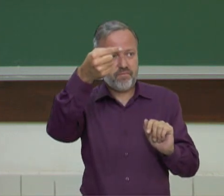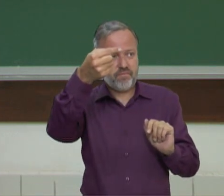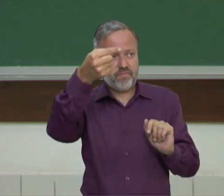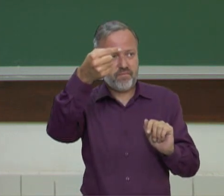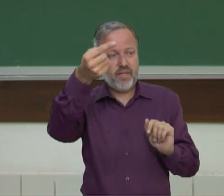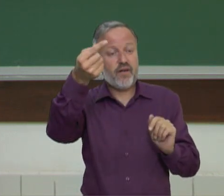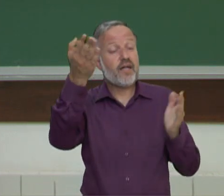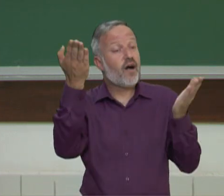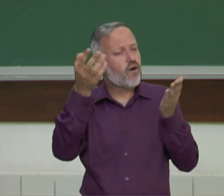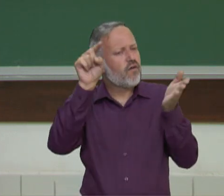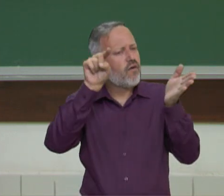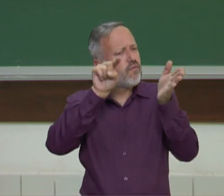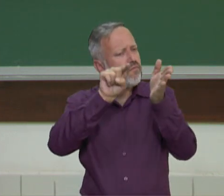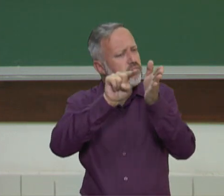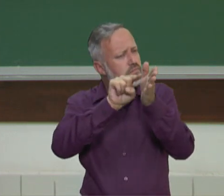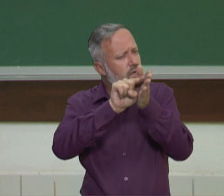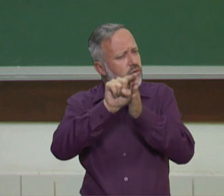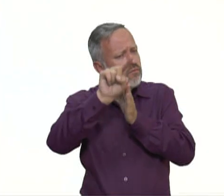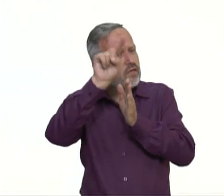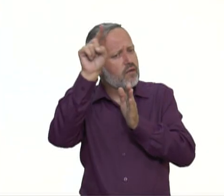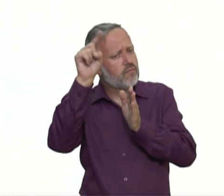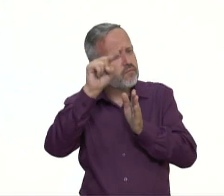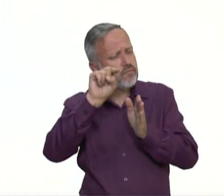fazendo pergunta. Vamos lá?